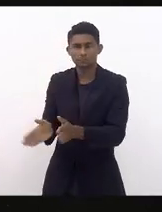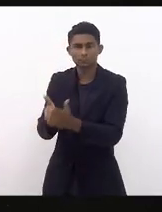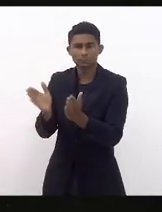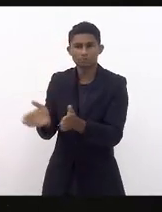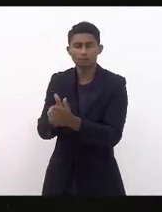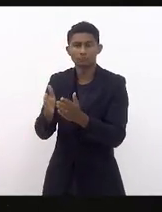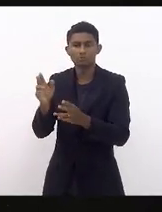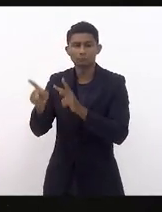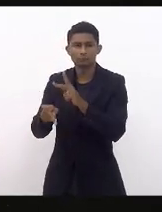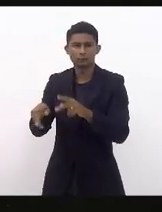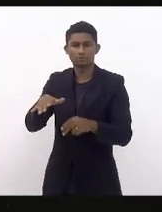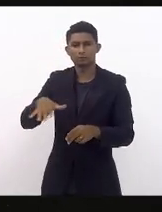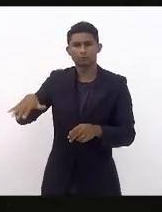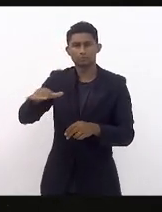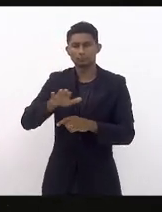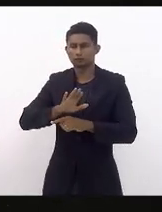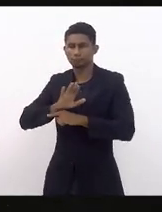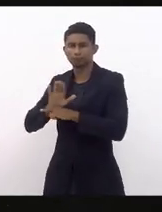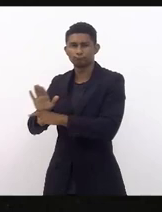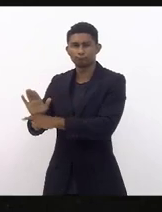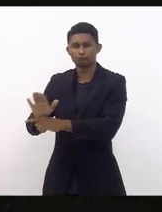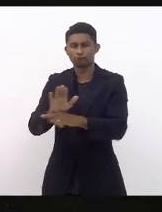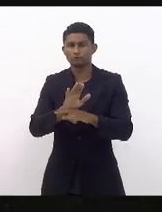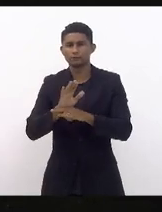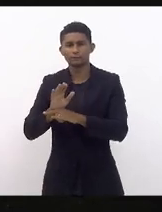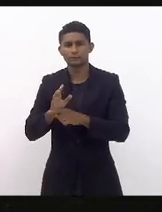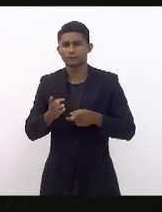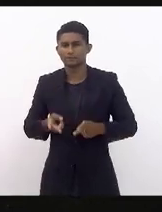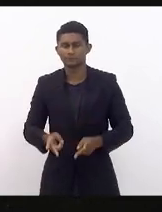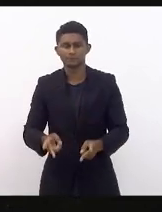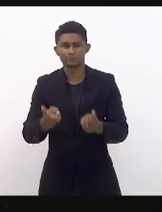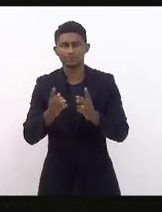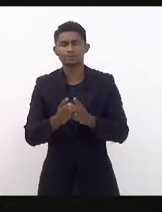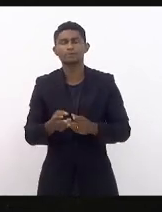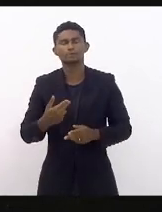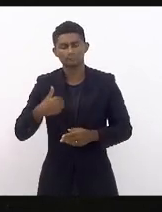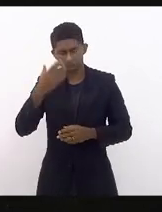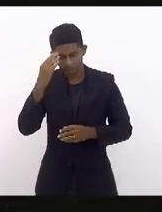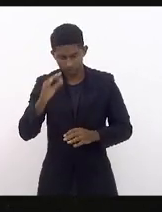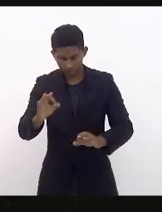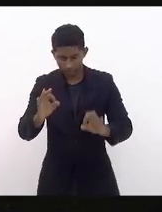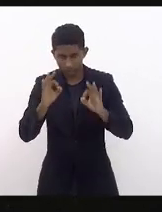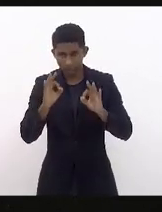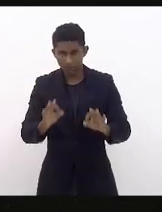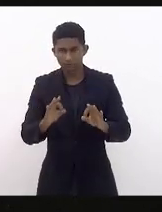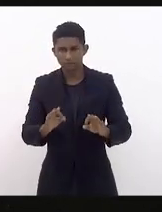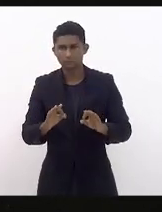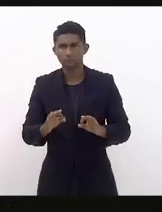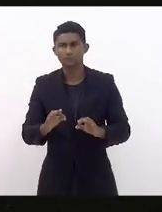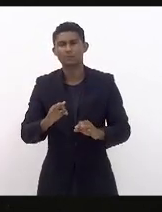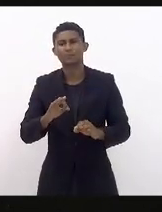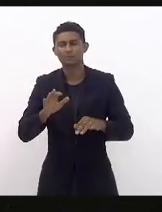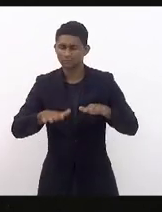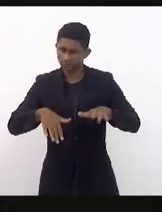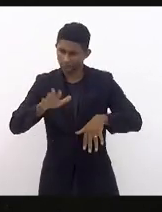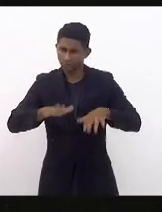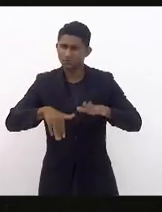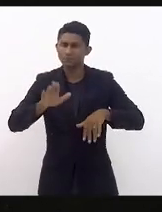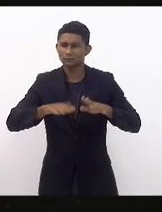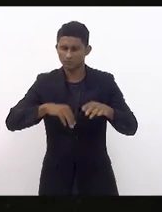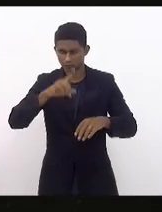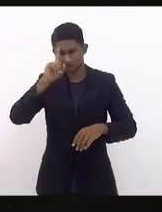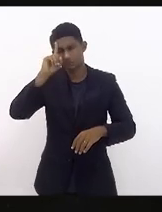da população por onde militei. Estou certo que lutei com dificuldades para pôr em prática